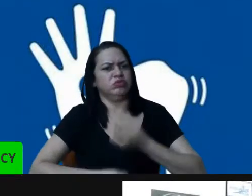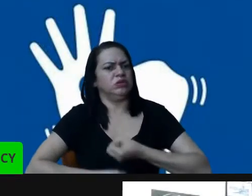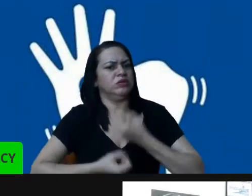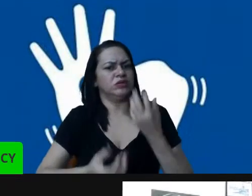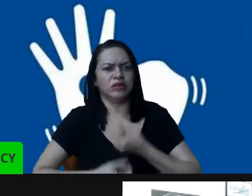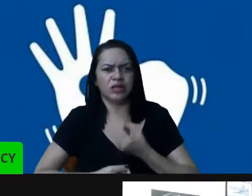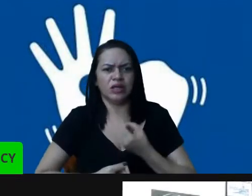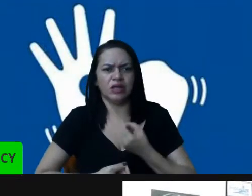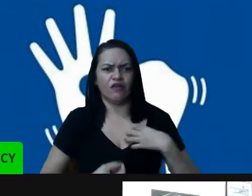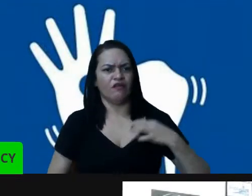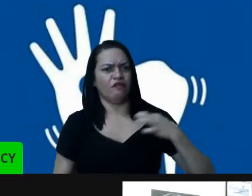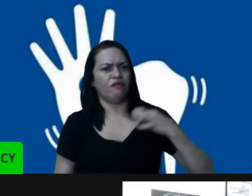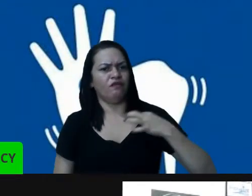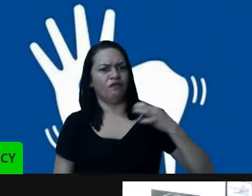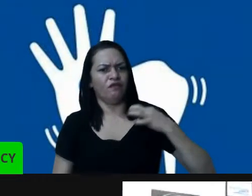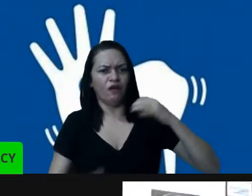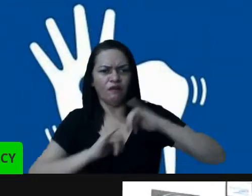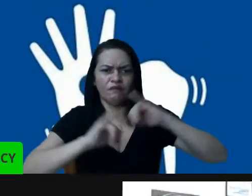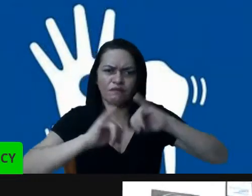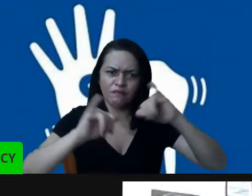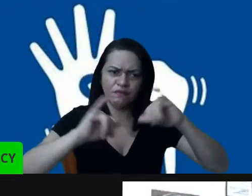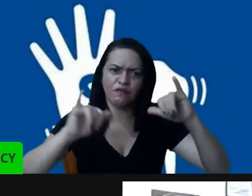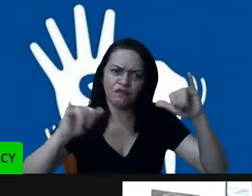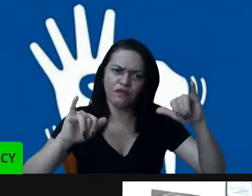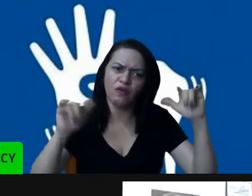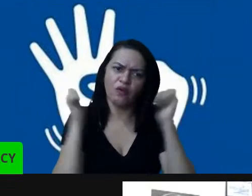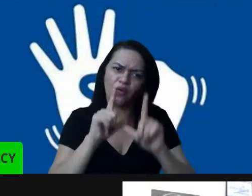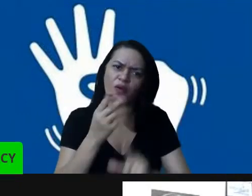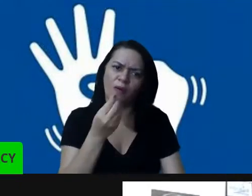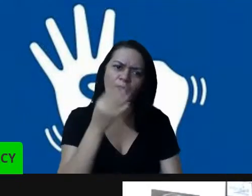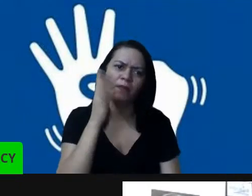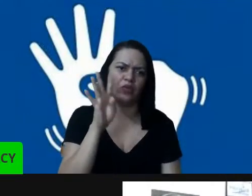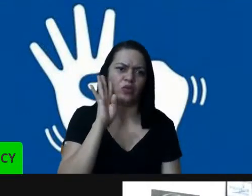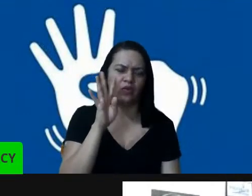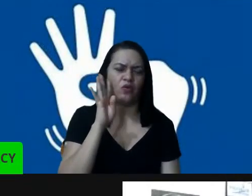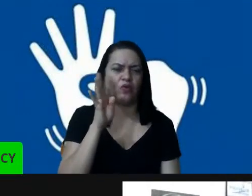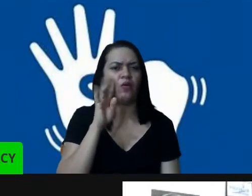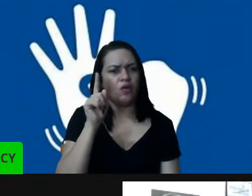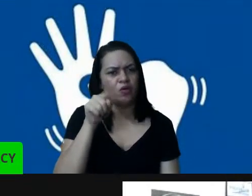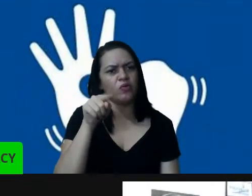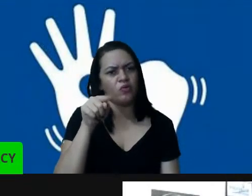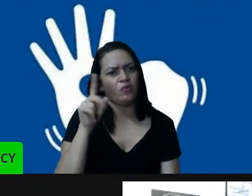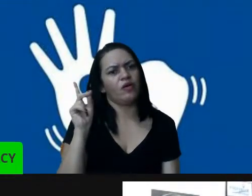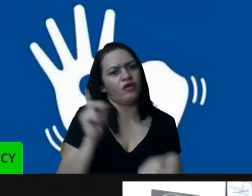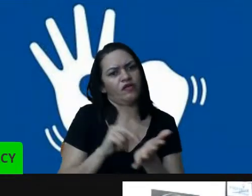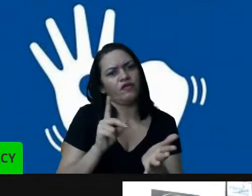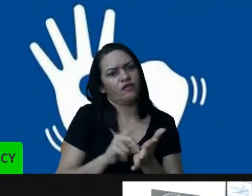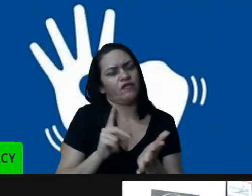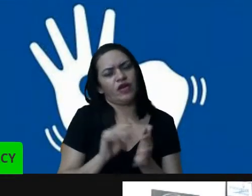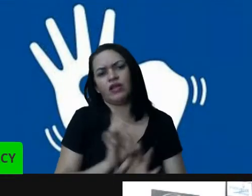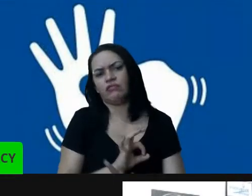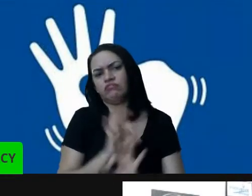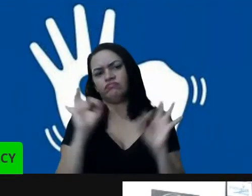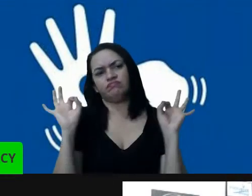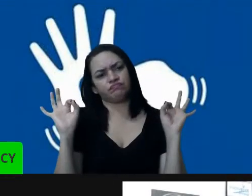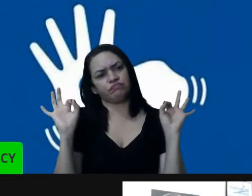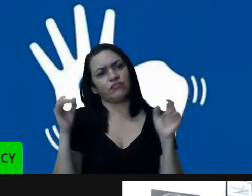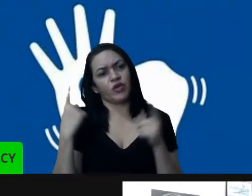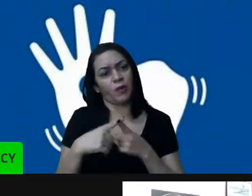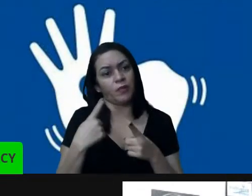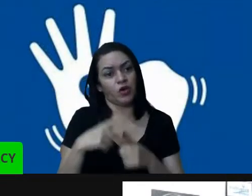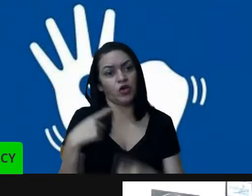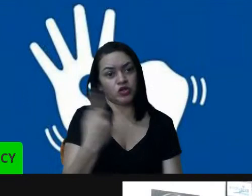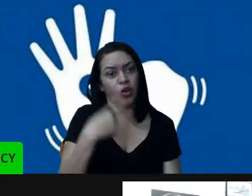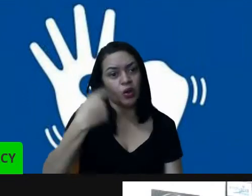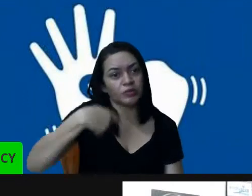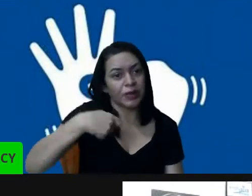informação chegue no local onde tem que chegar. Isso é muito legal. Isso é realmente formidável, porque a gente precisa de